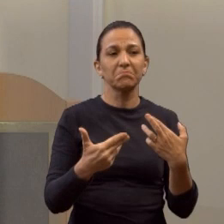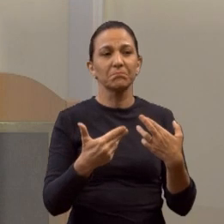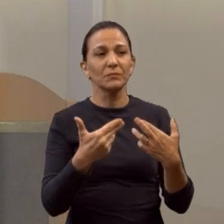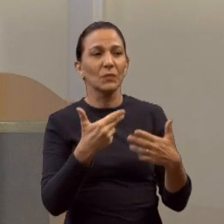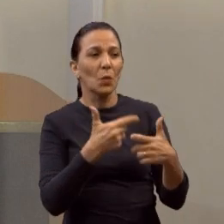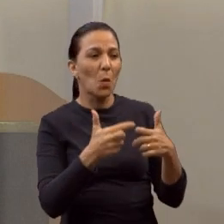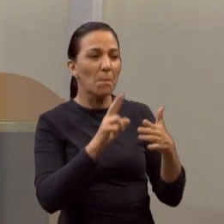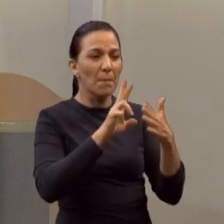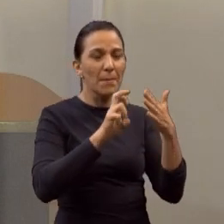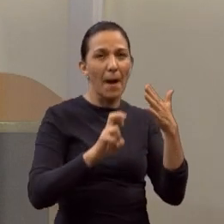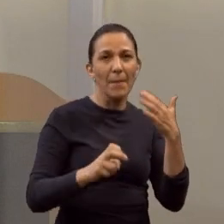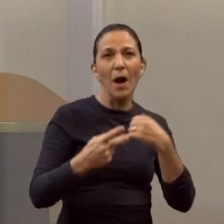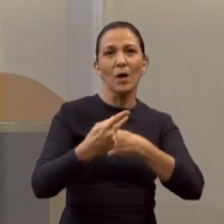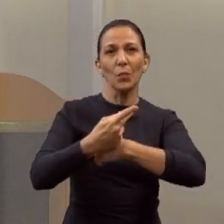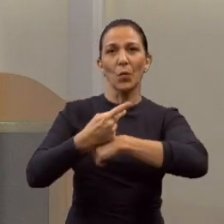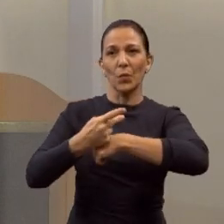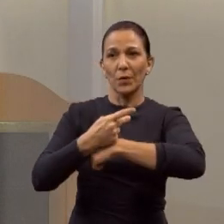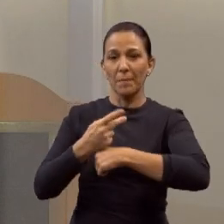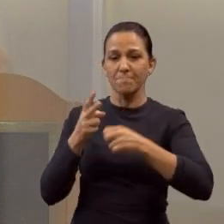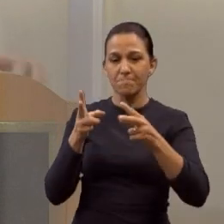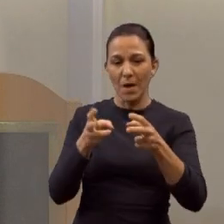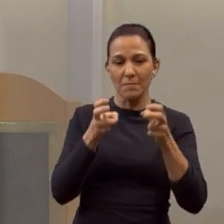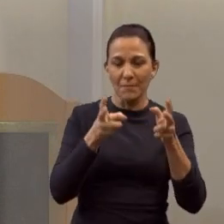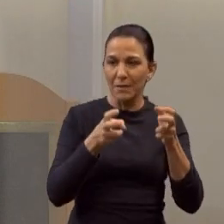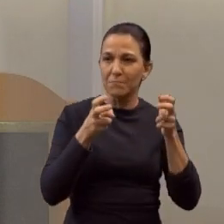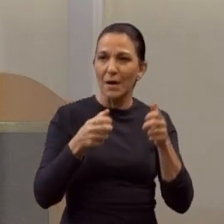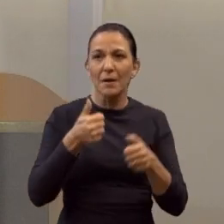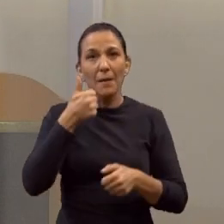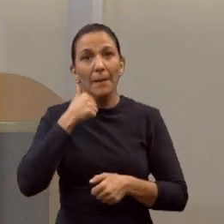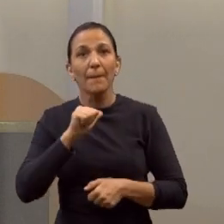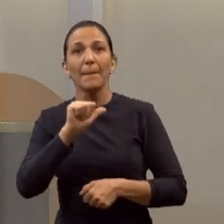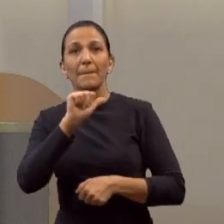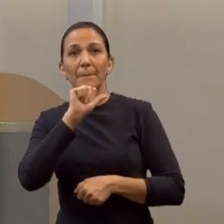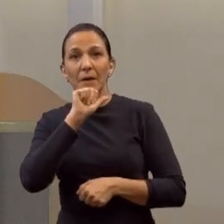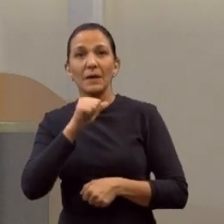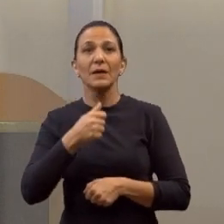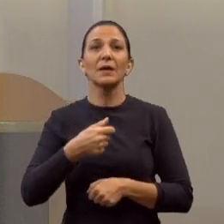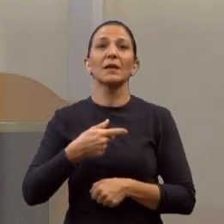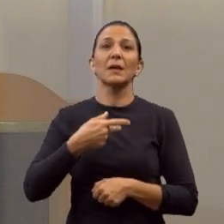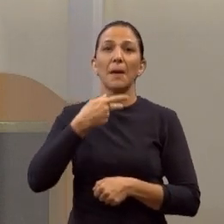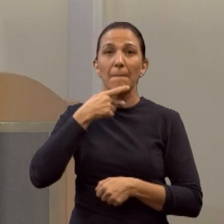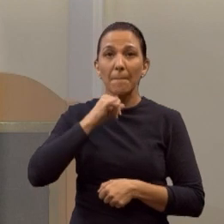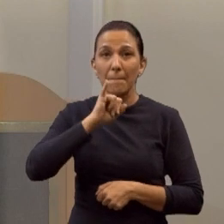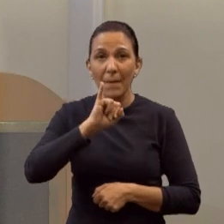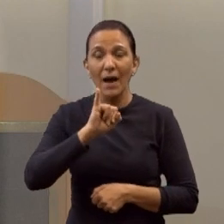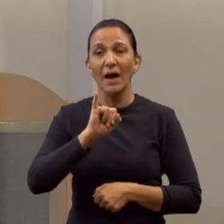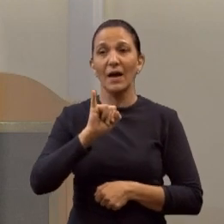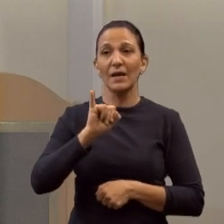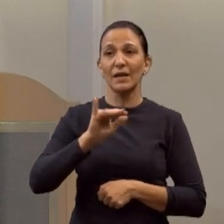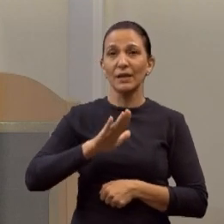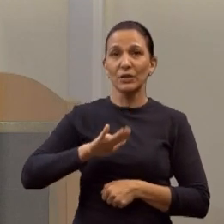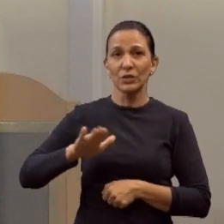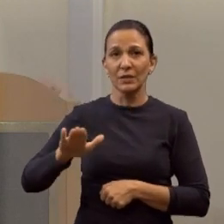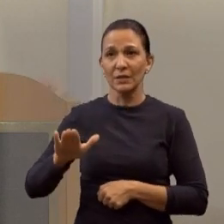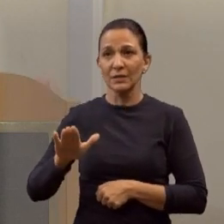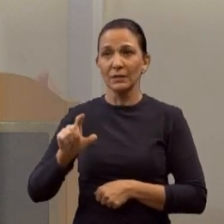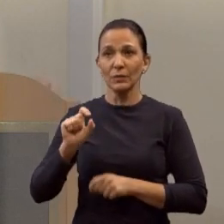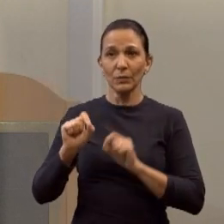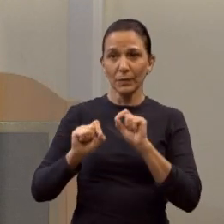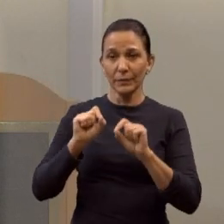no meu gabinete. E eu fui percebendo a quantidade de mães, de pais, de crianças que estão